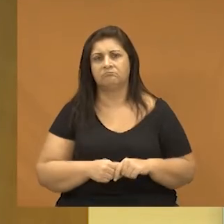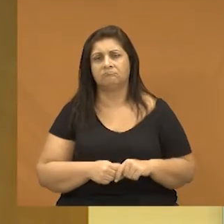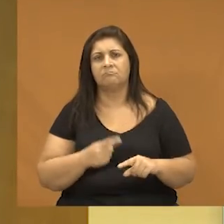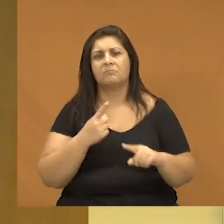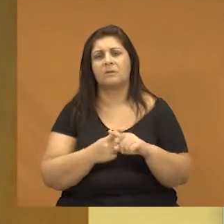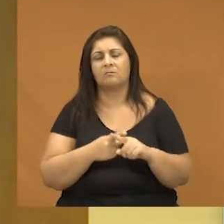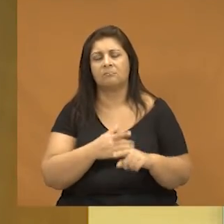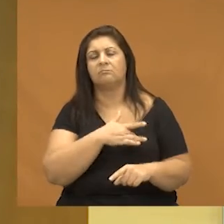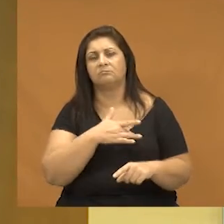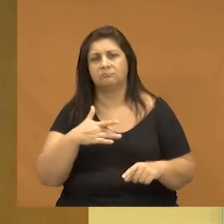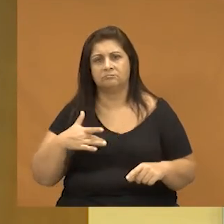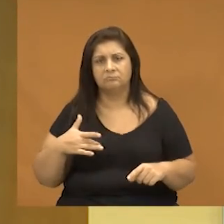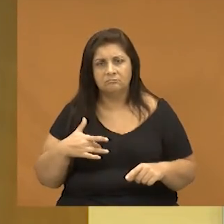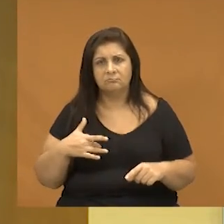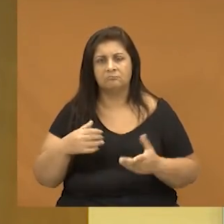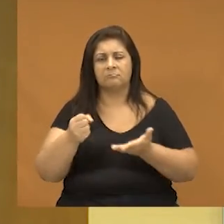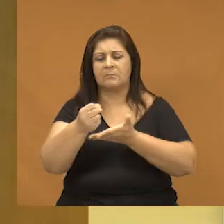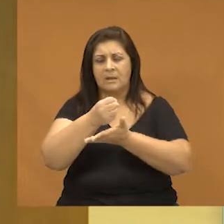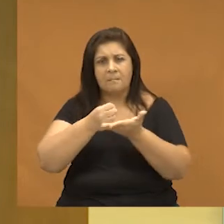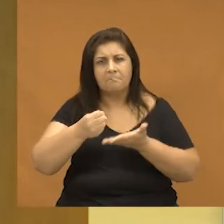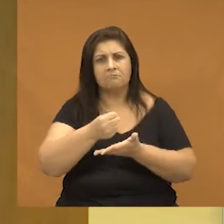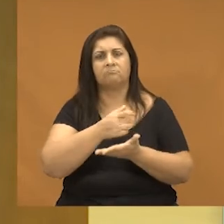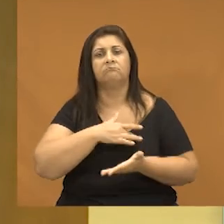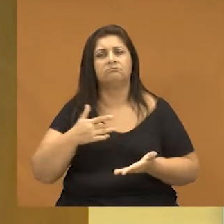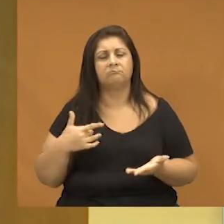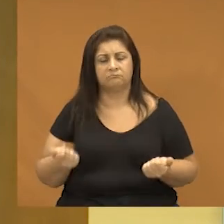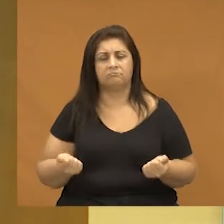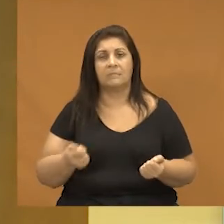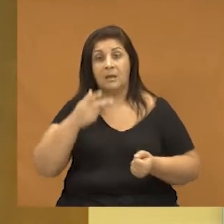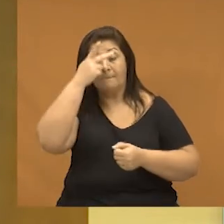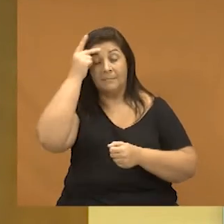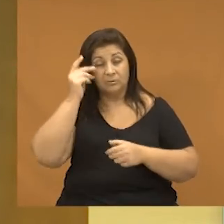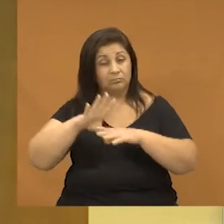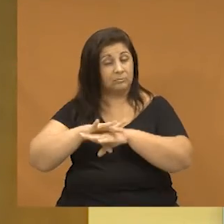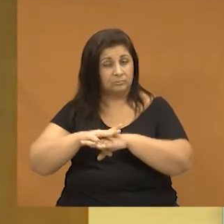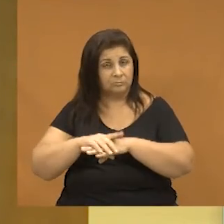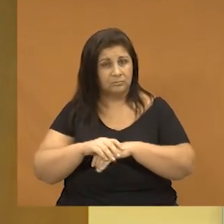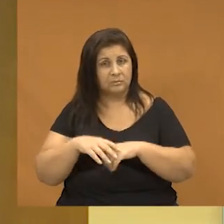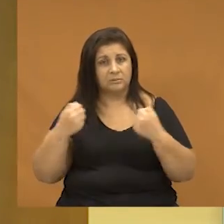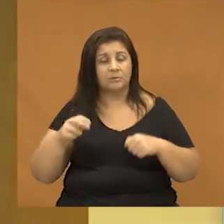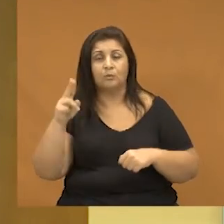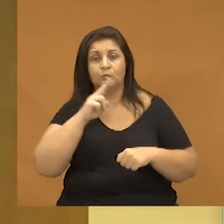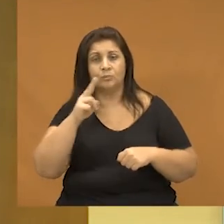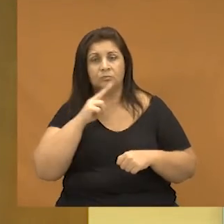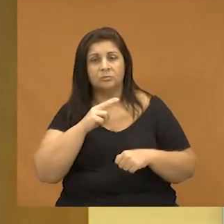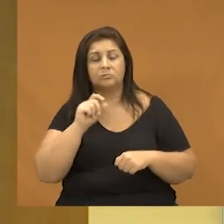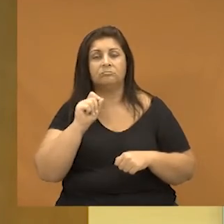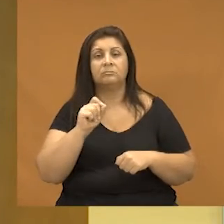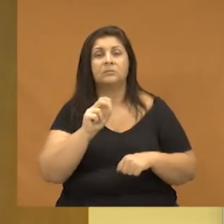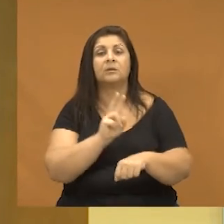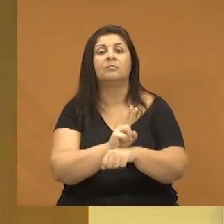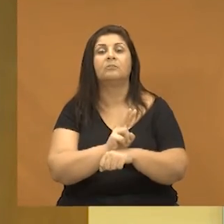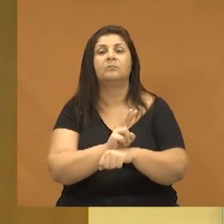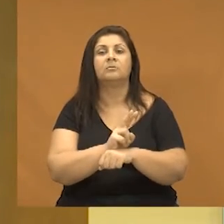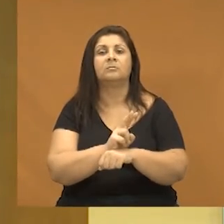da saúde, o calção da segurança daquele paciente que tem que ir para uma emergência está na mão de quem é